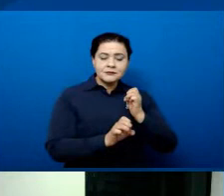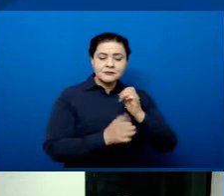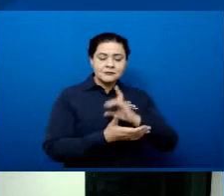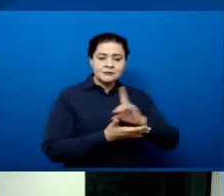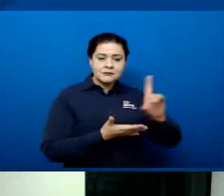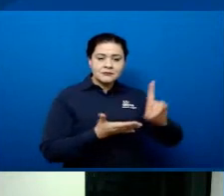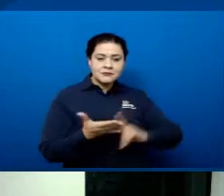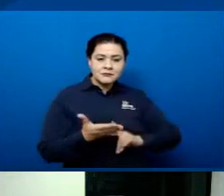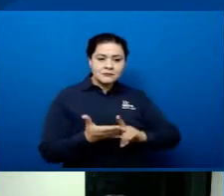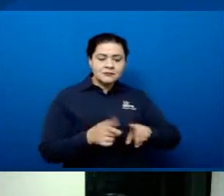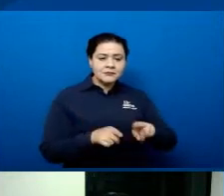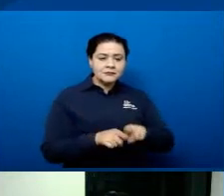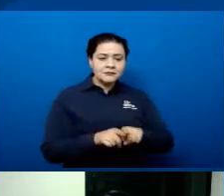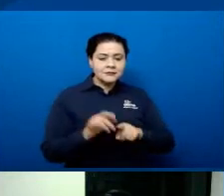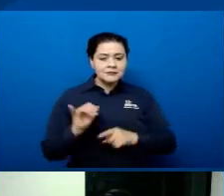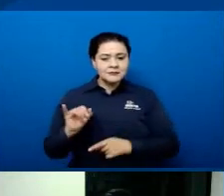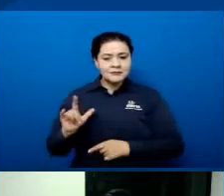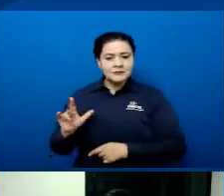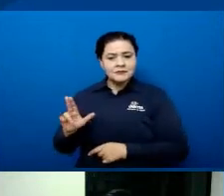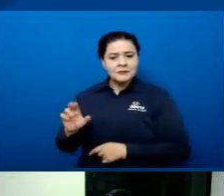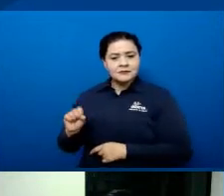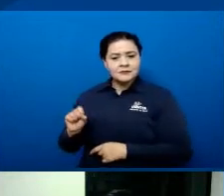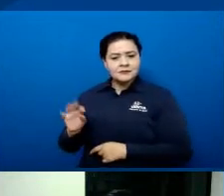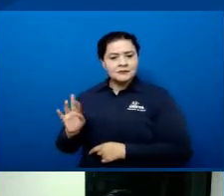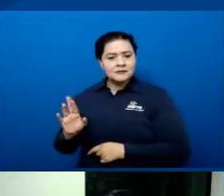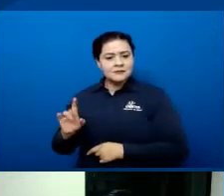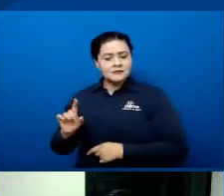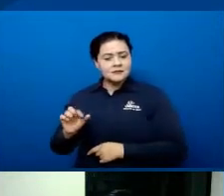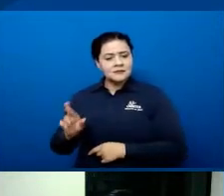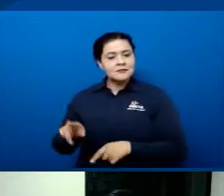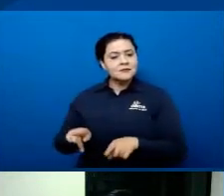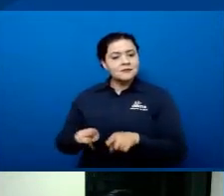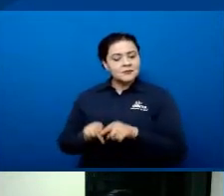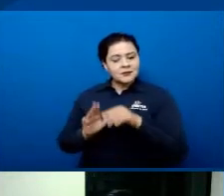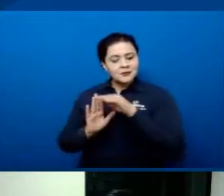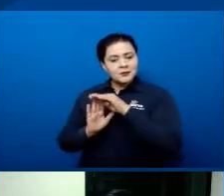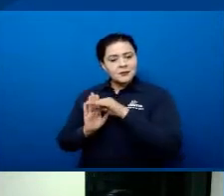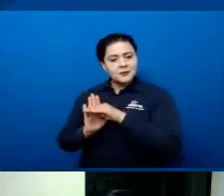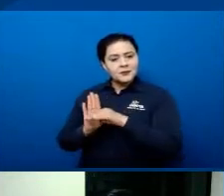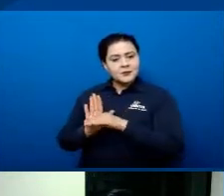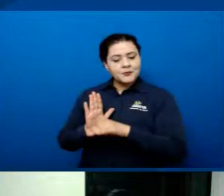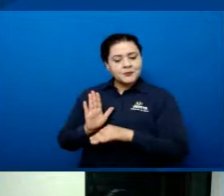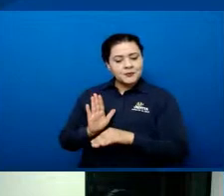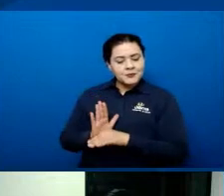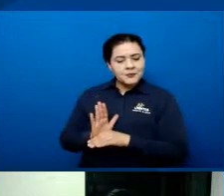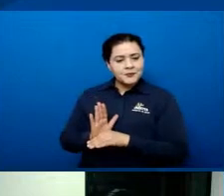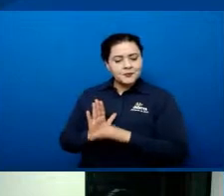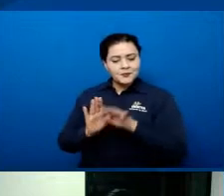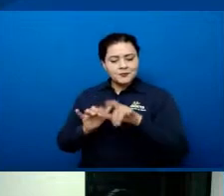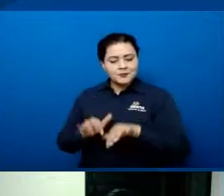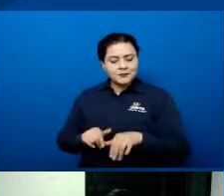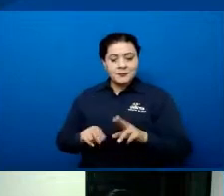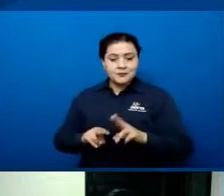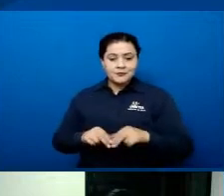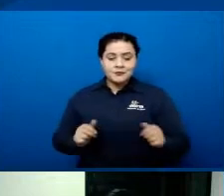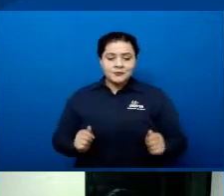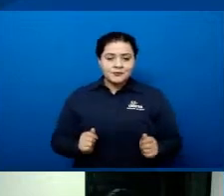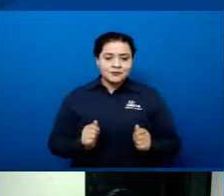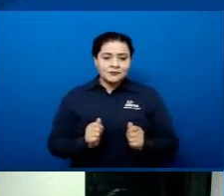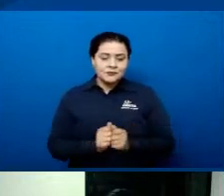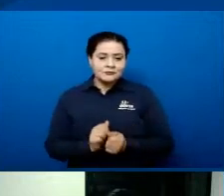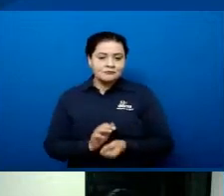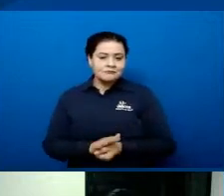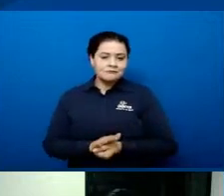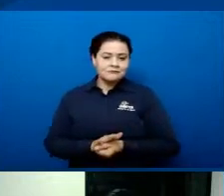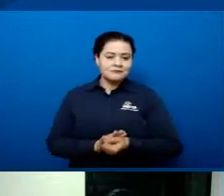o ilustrador, com o cara da de programação, então é uma junção aí de